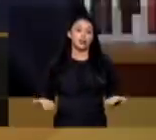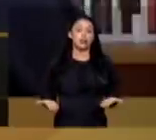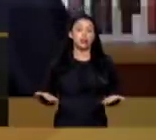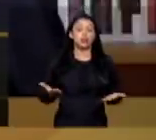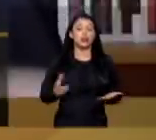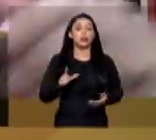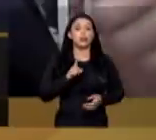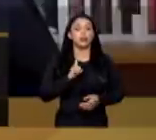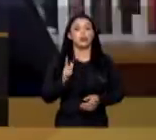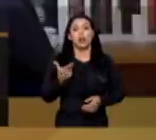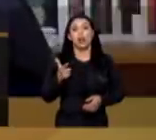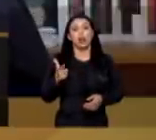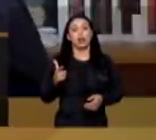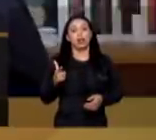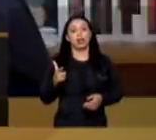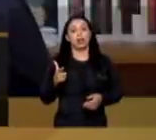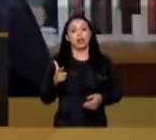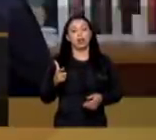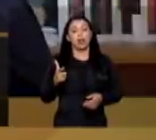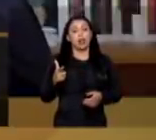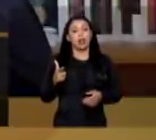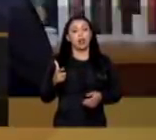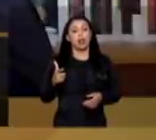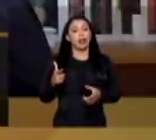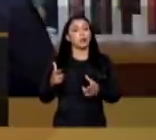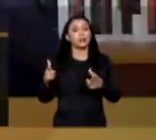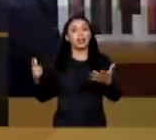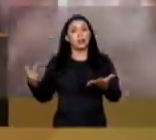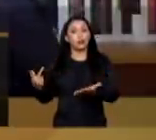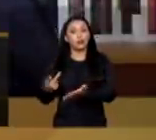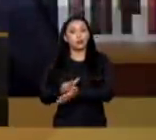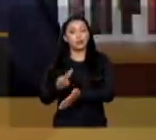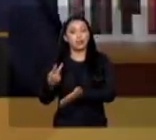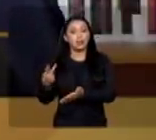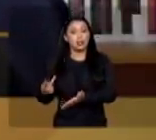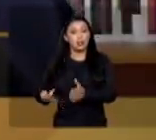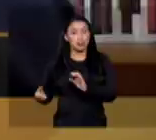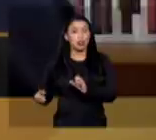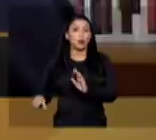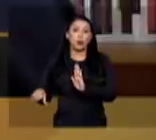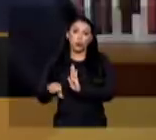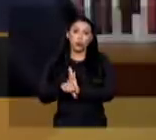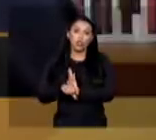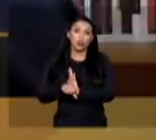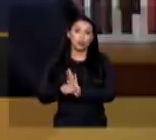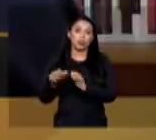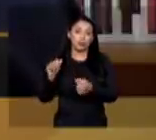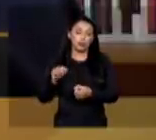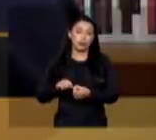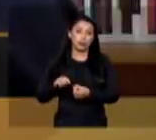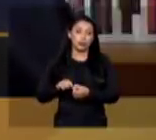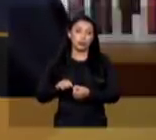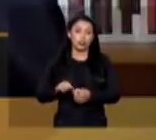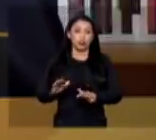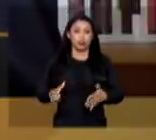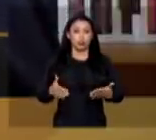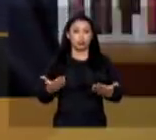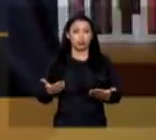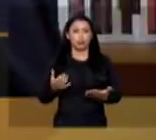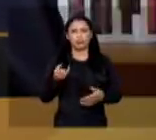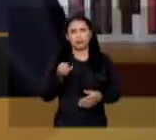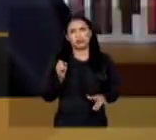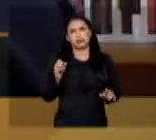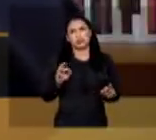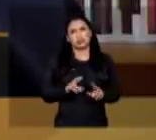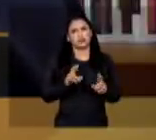declarou incompetência da 13ª Vara Federal de Curitiba para julgar o ex-presidente Lula. Do suposto crime que tenha sido praticado. Porque, do